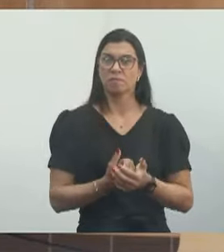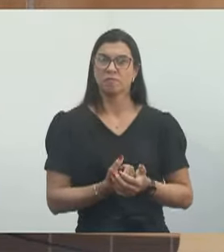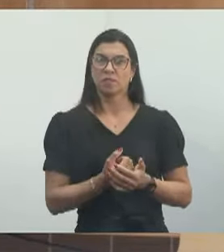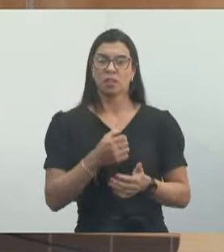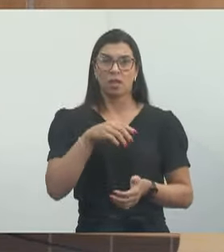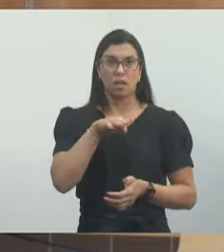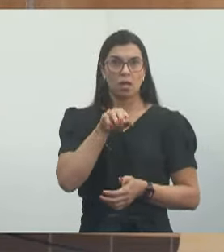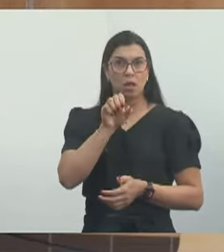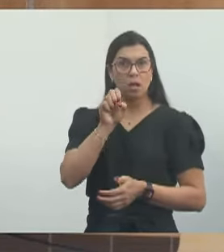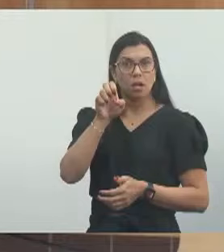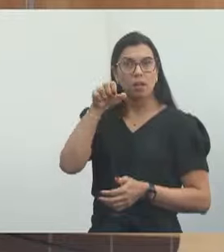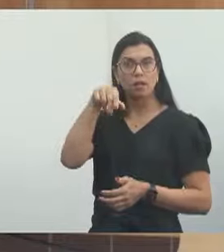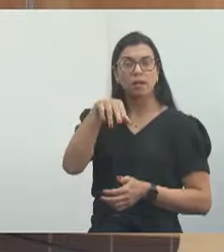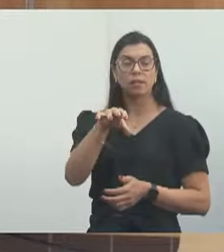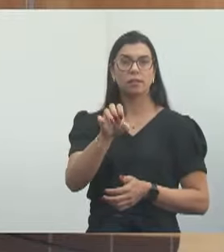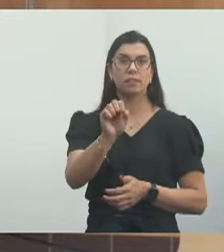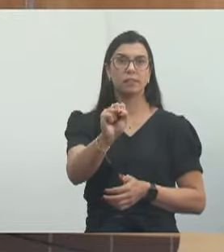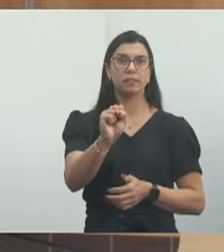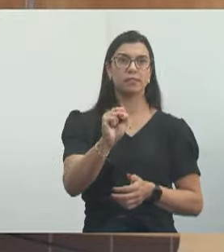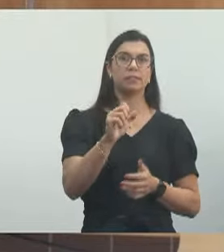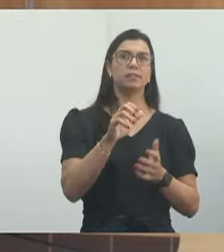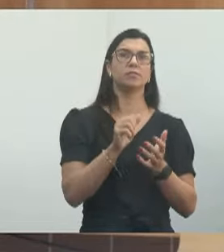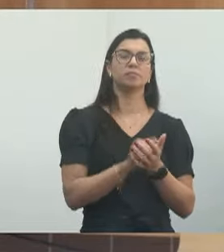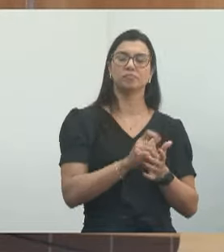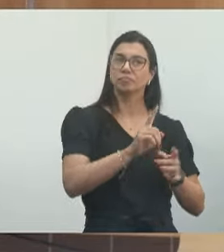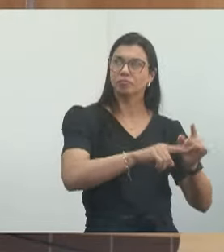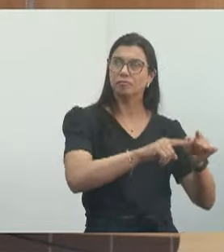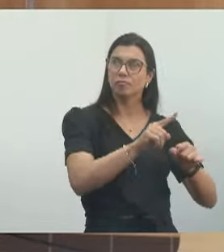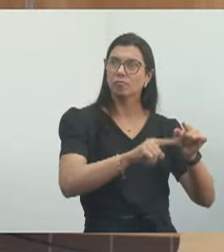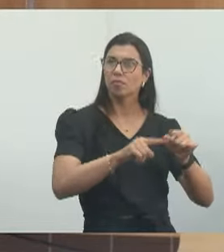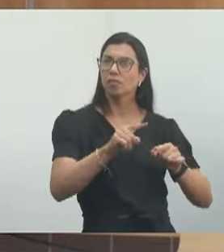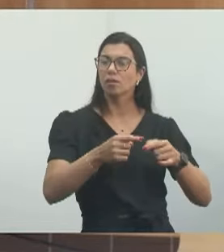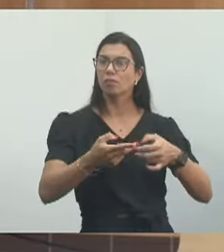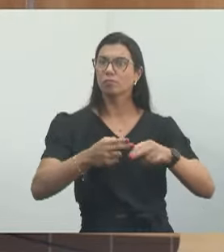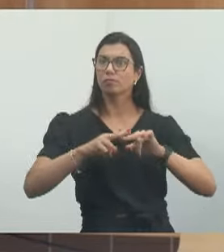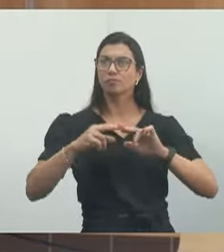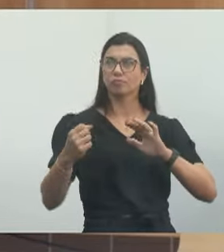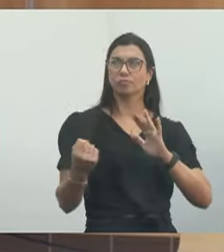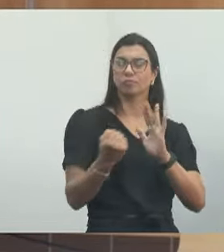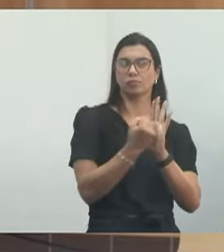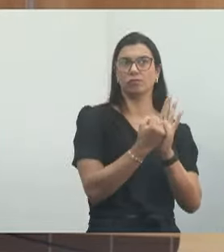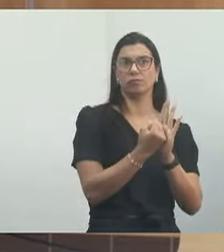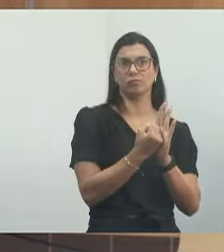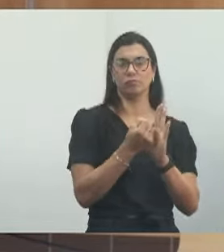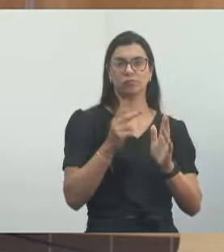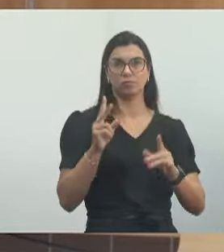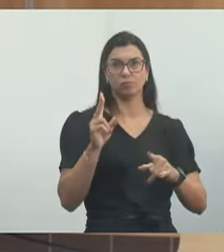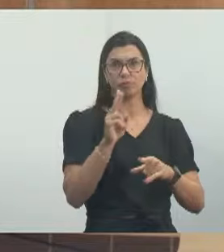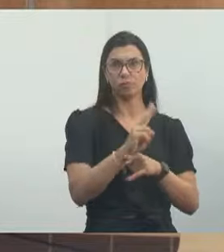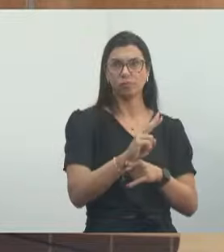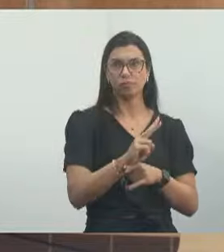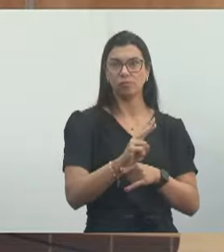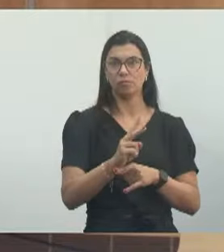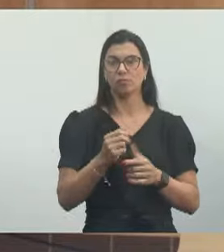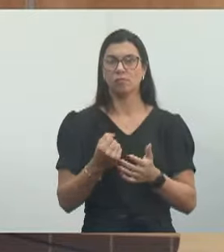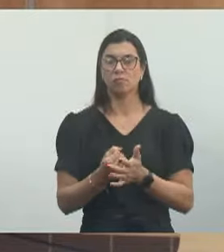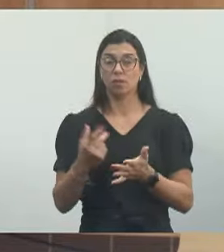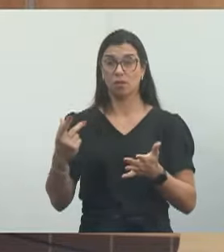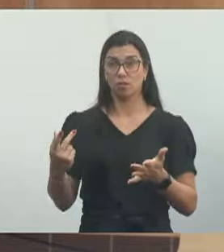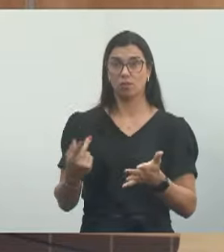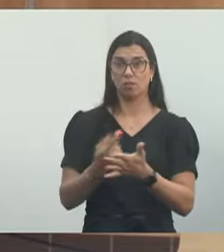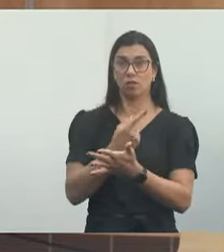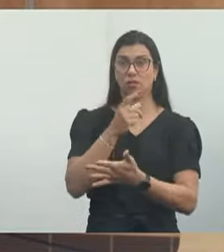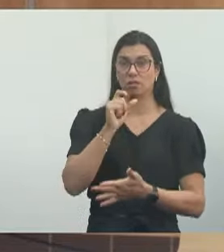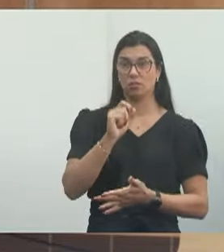Natureza Imaterial, que constituem o patrimônio cultural do município de Jacareí. Ocorre que